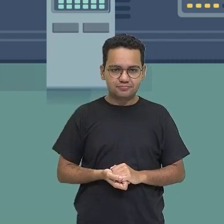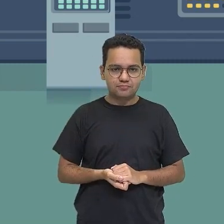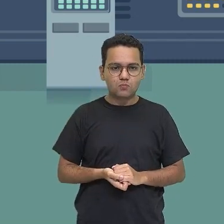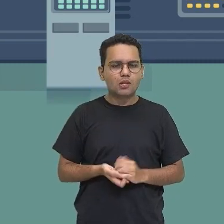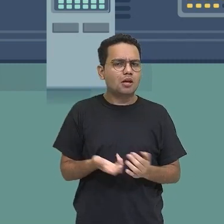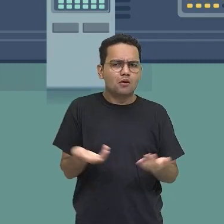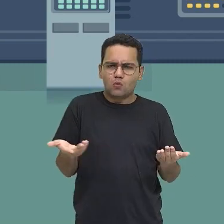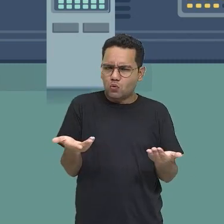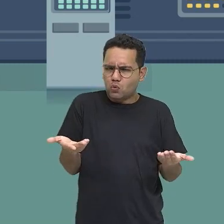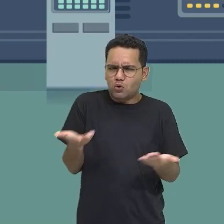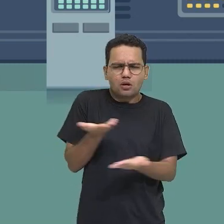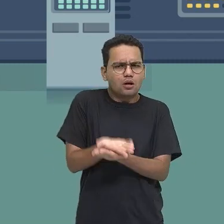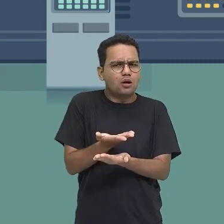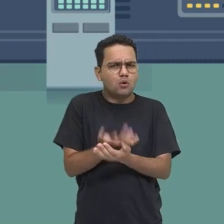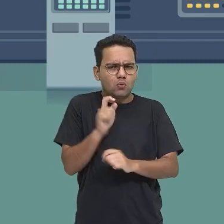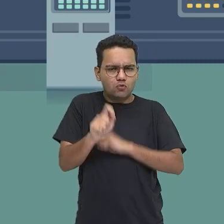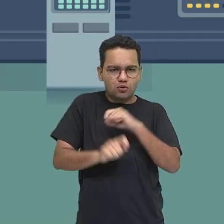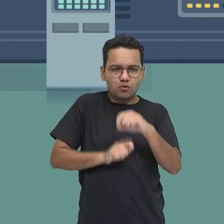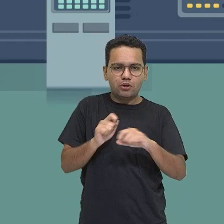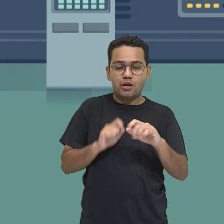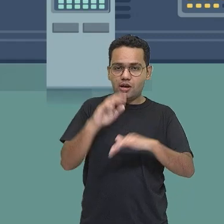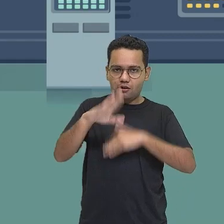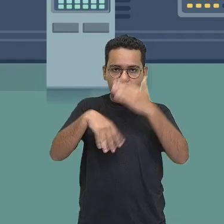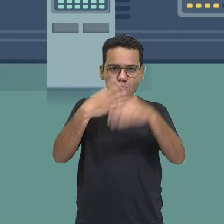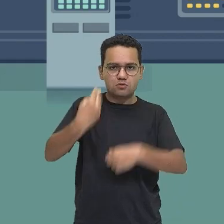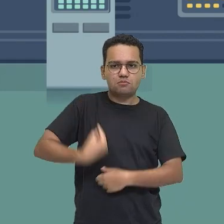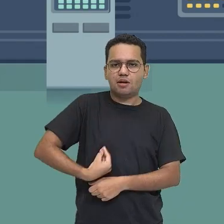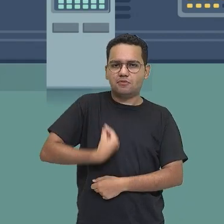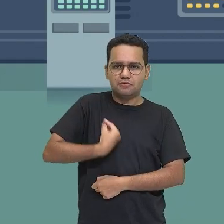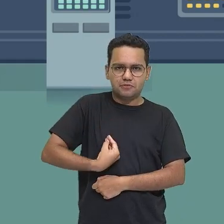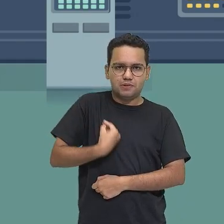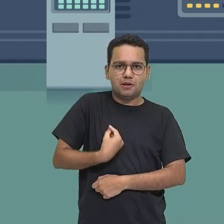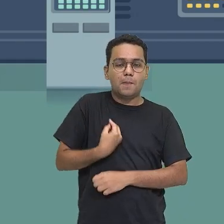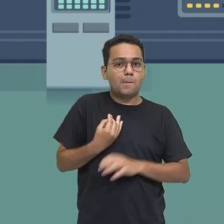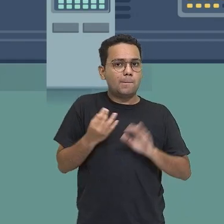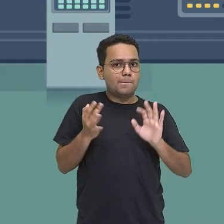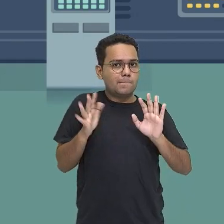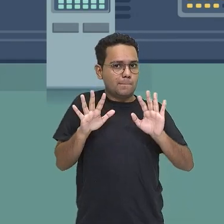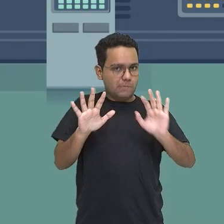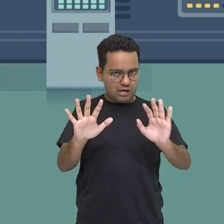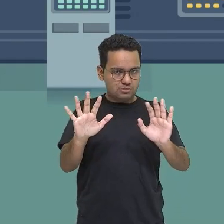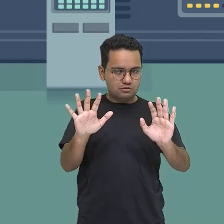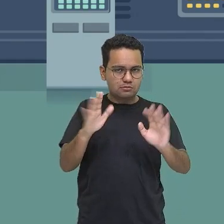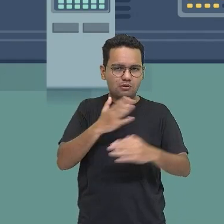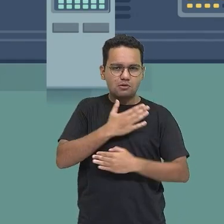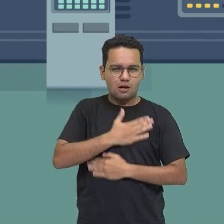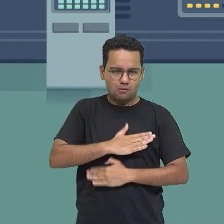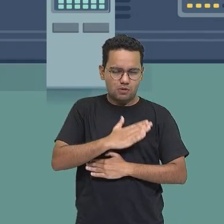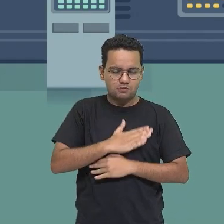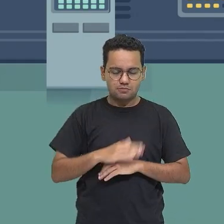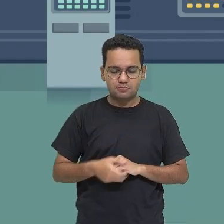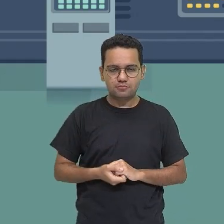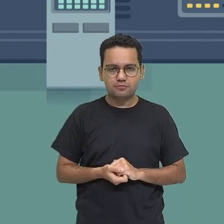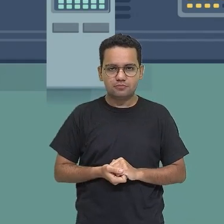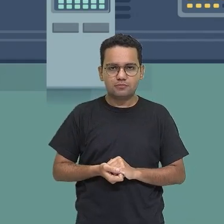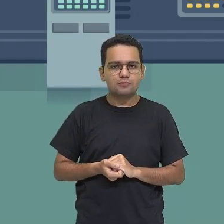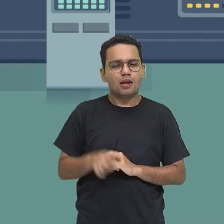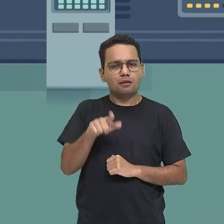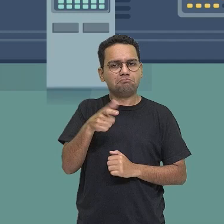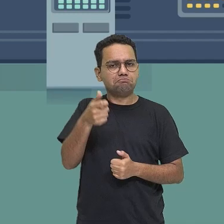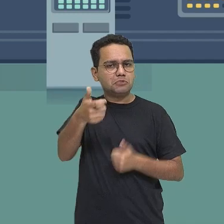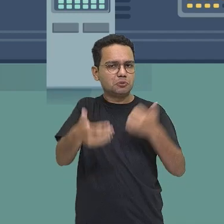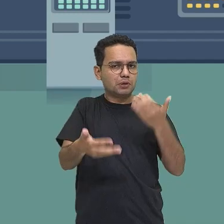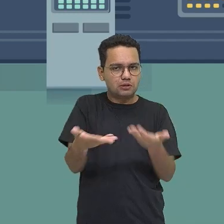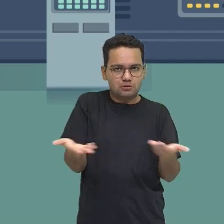falar sobre a evolução da vida. Mas fiquem calmos, porque a evolução da vida,